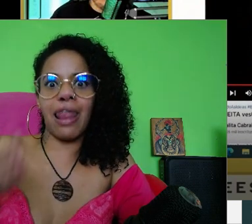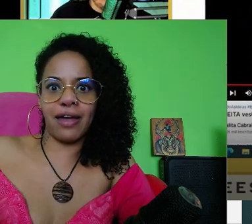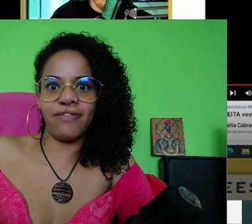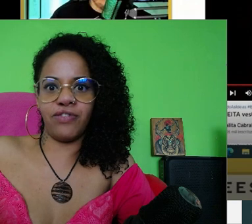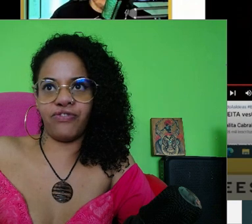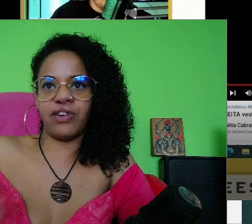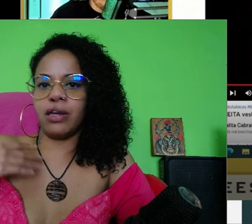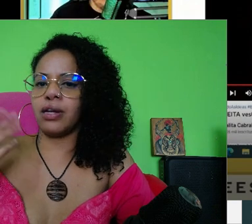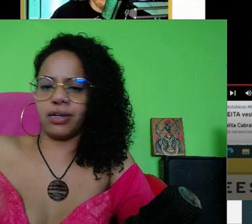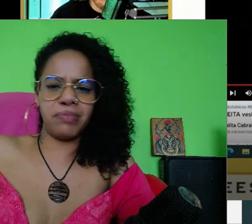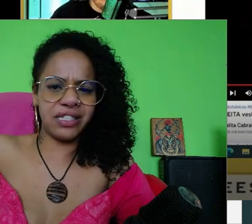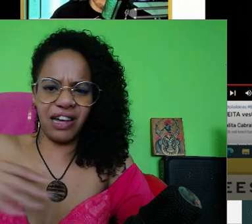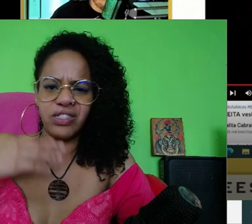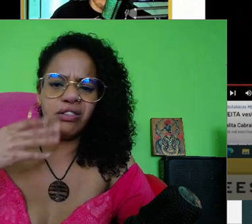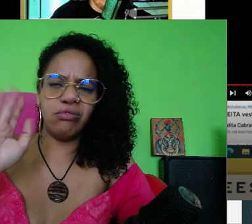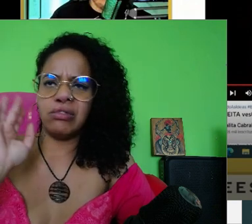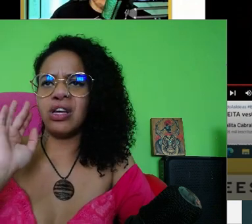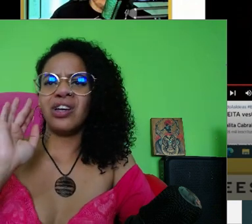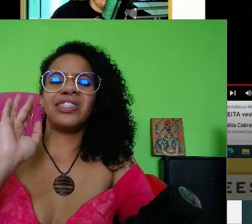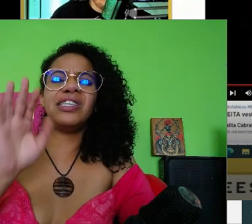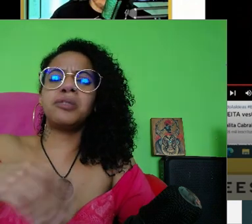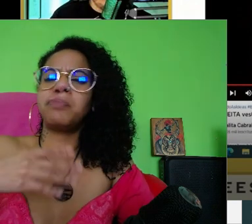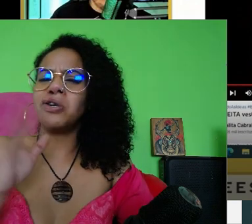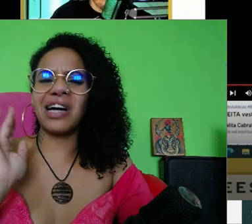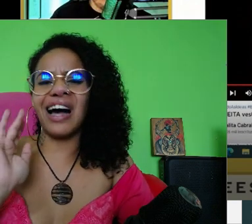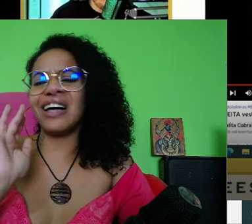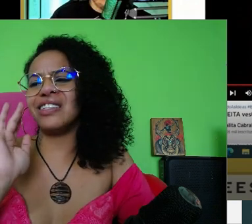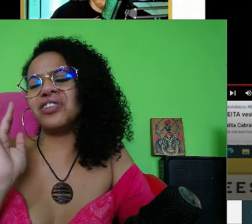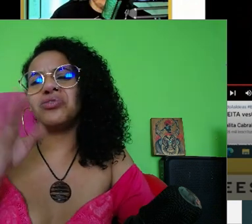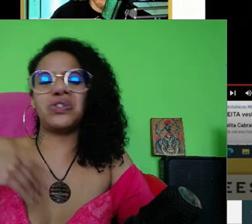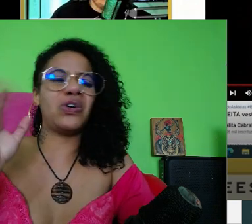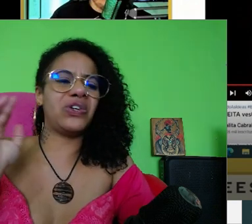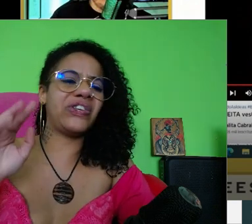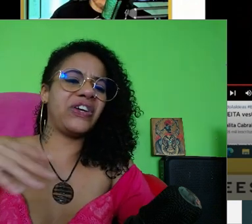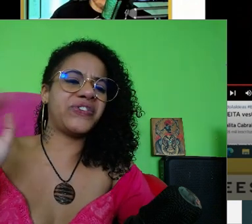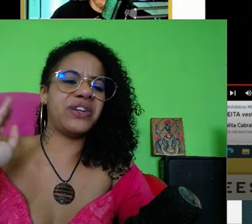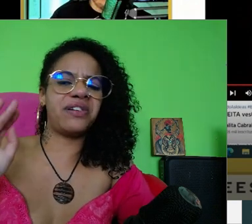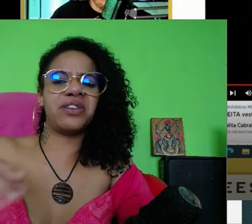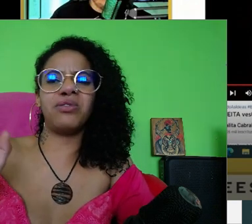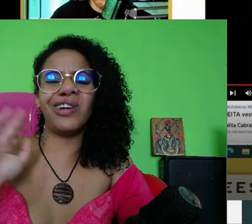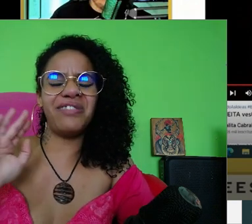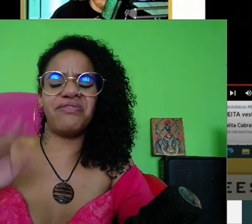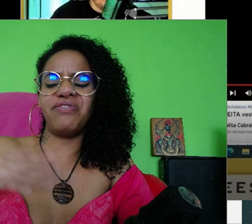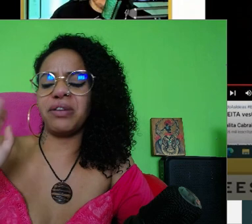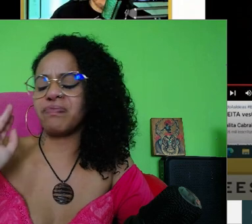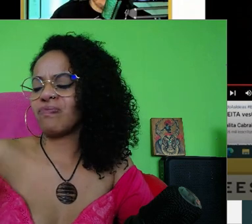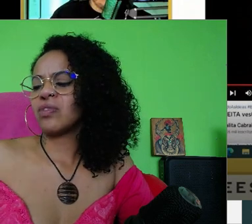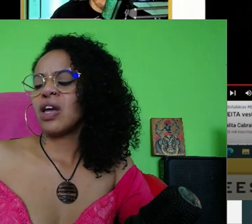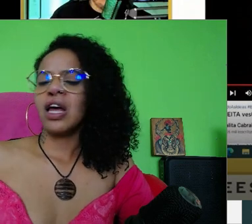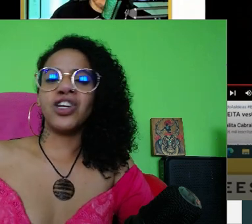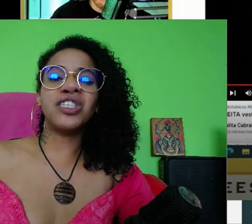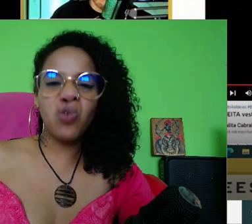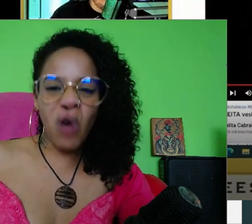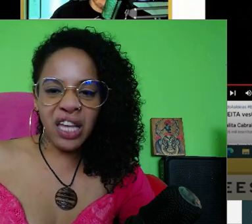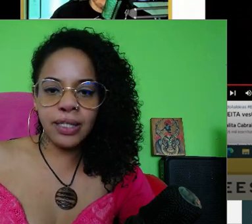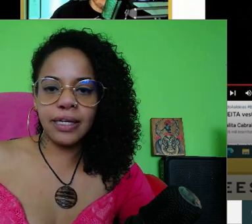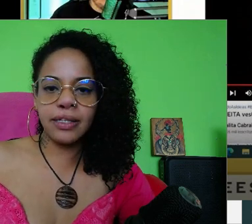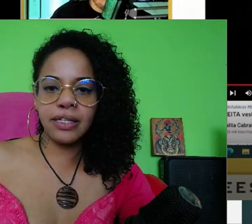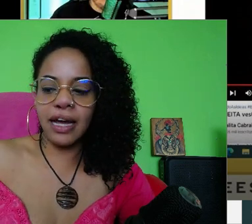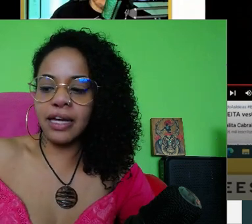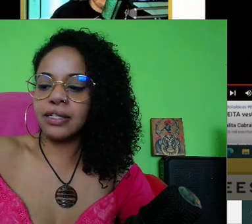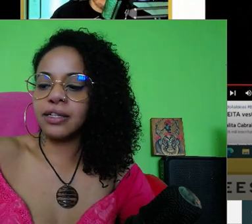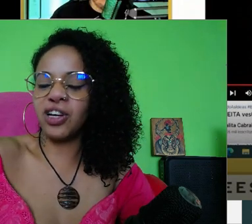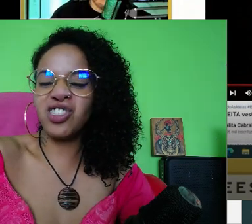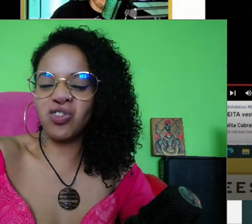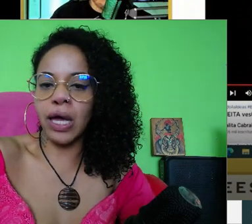contra o mau Live feito aqui mas lives são despirocada duas horas três horas quatro horas enfim nós aguenta